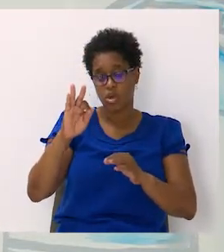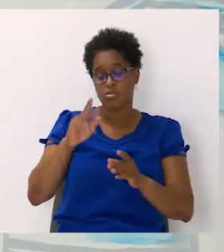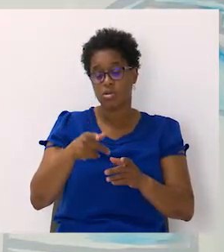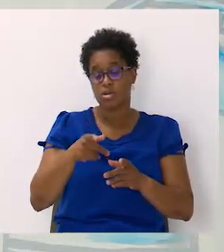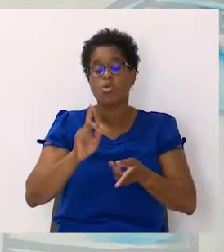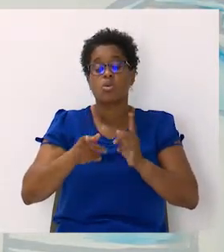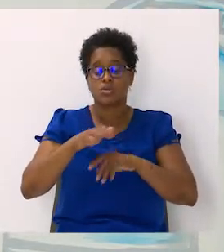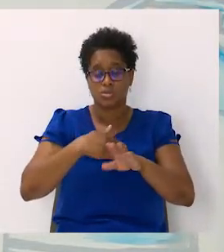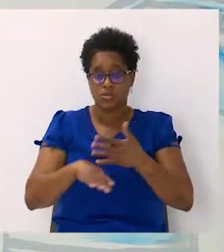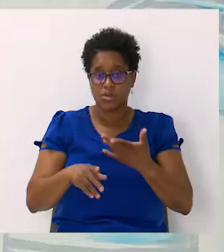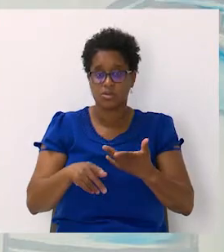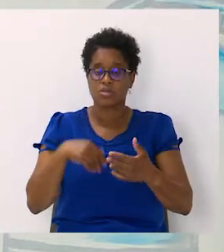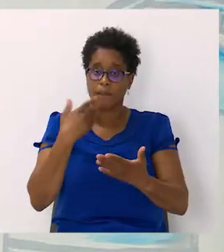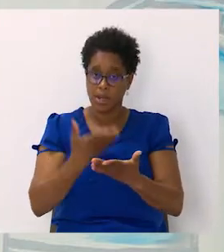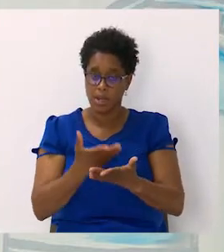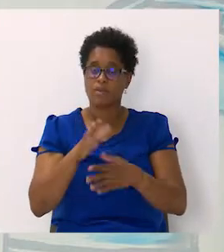fazer?